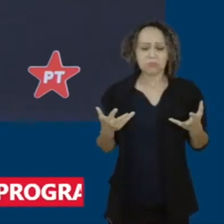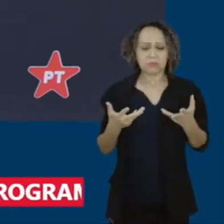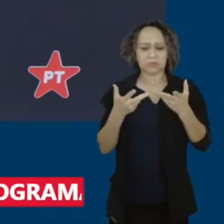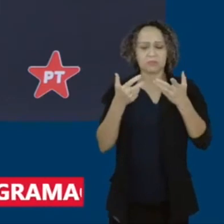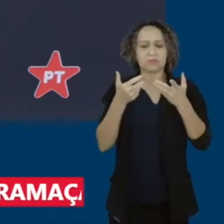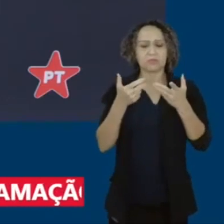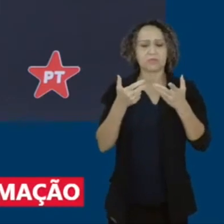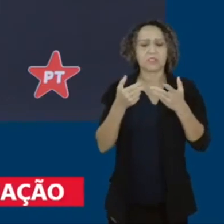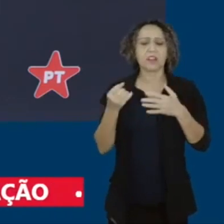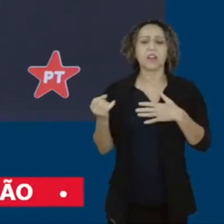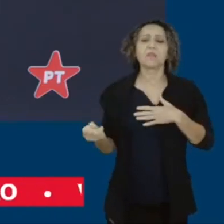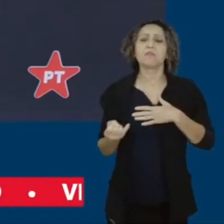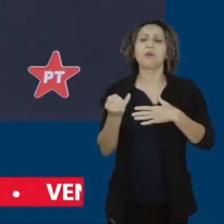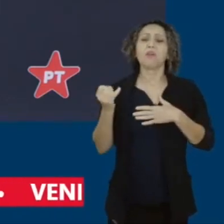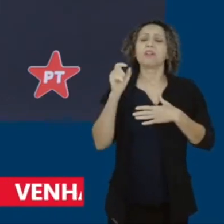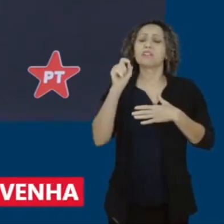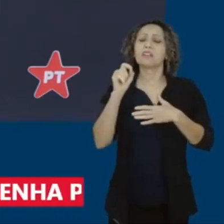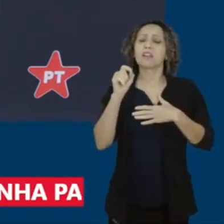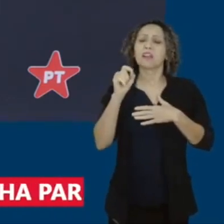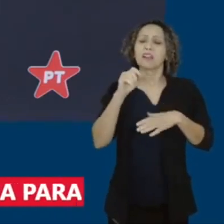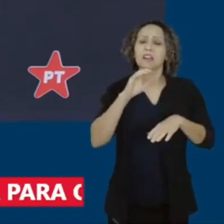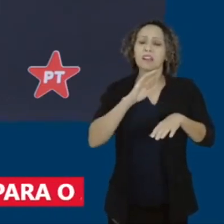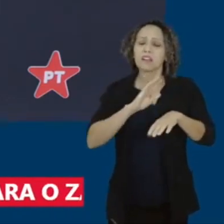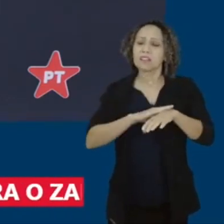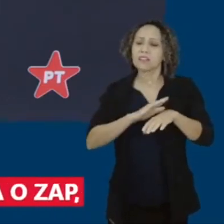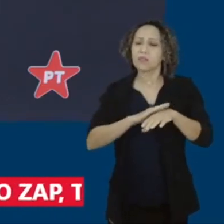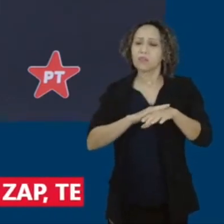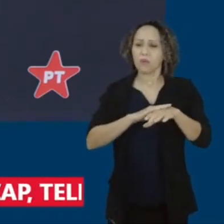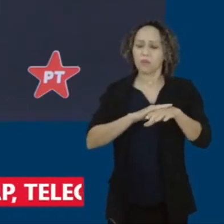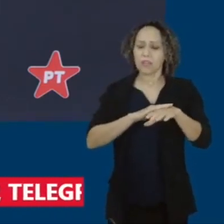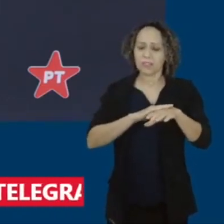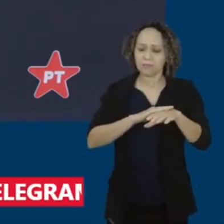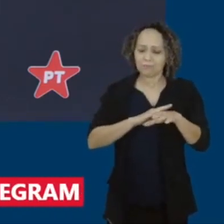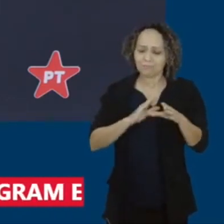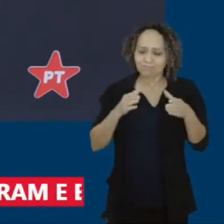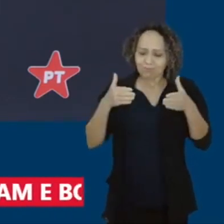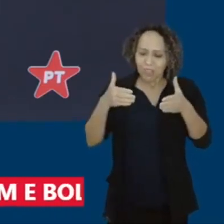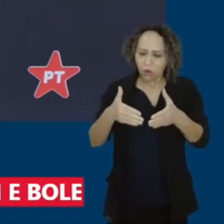é que, no momento da convenção, nós tenhamos um programa